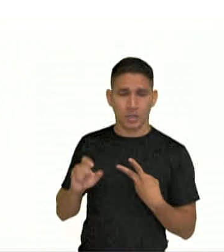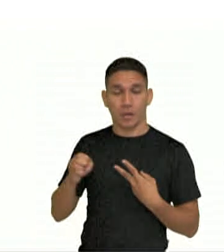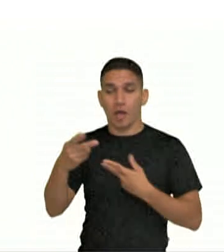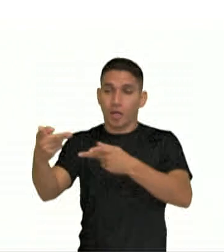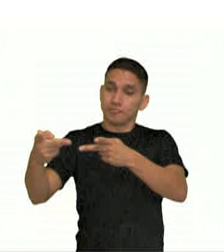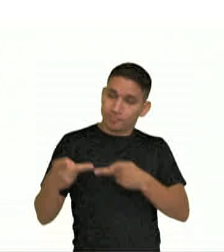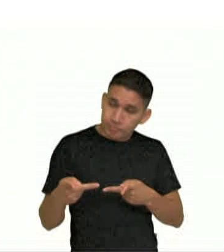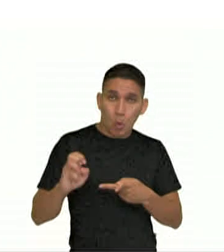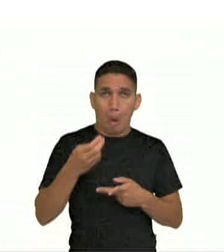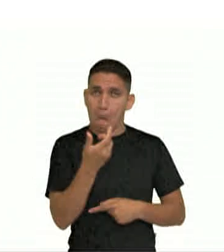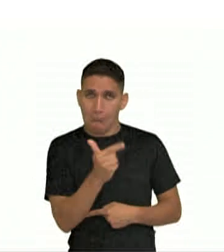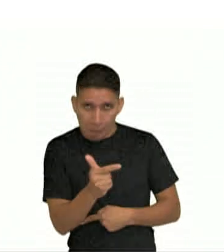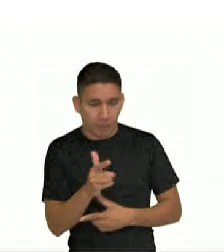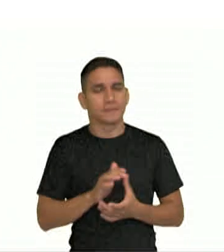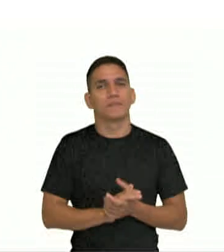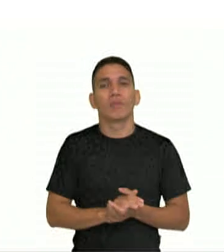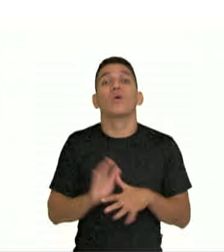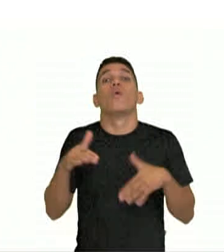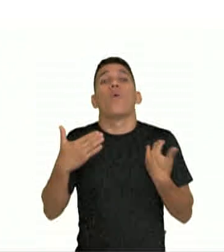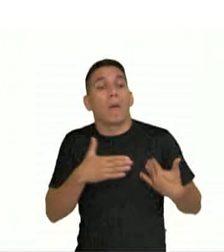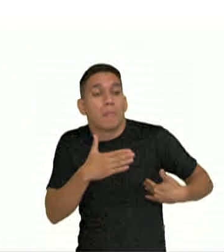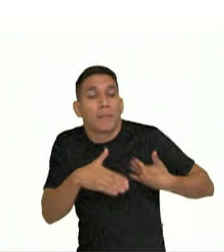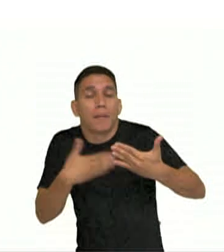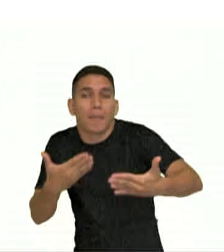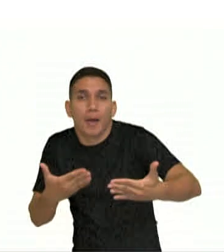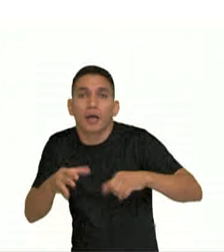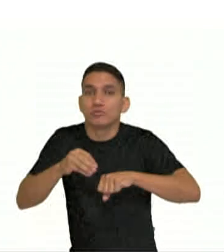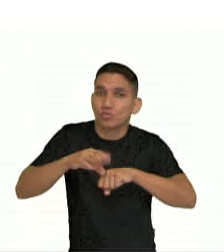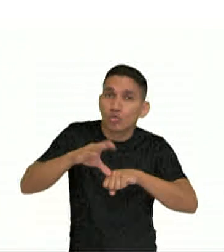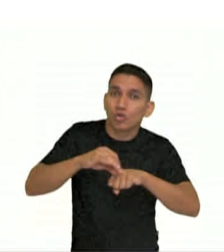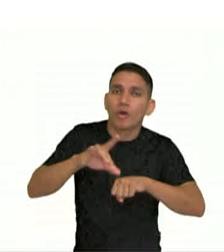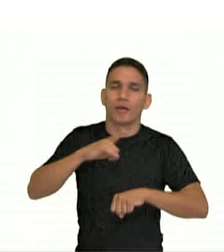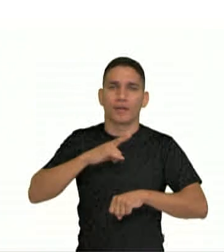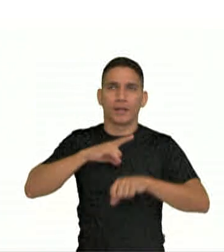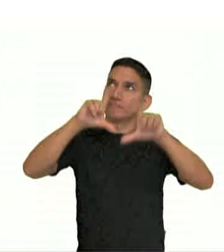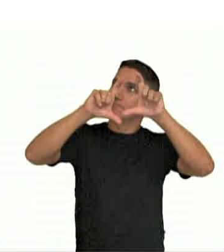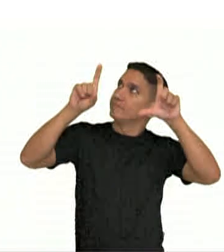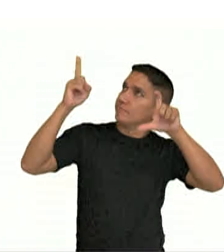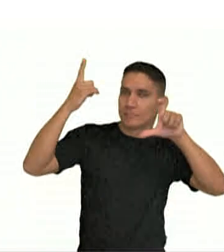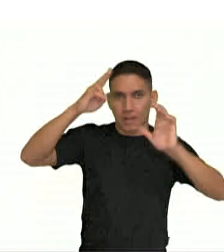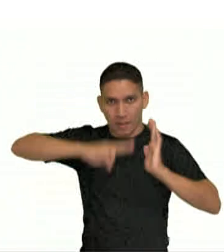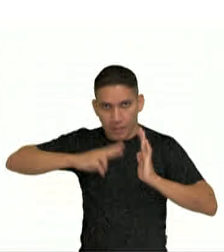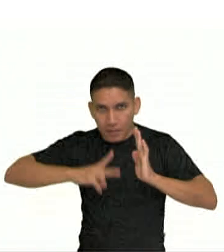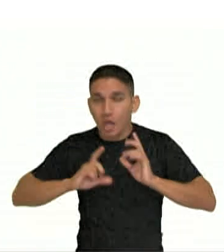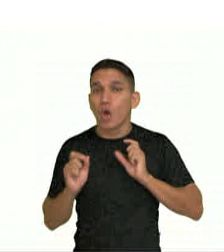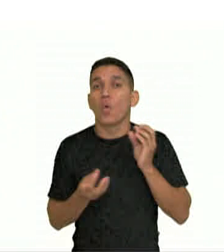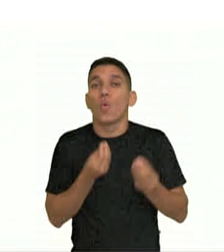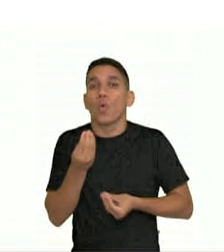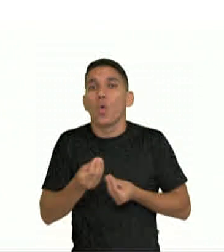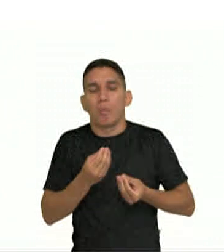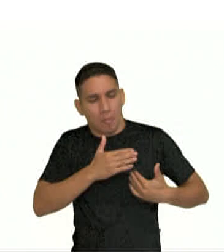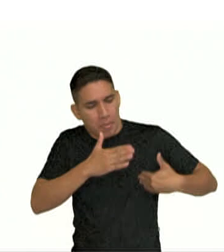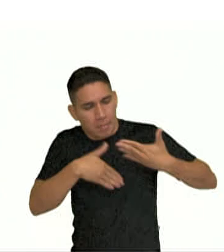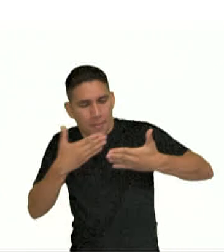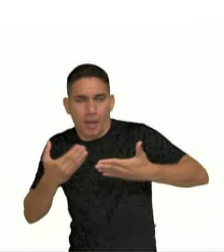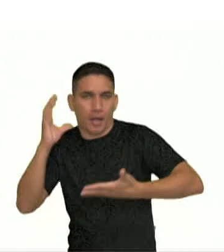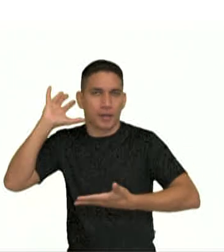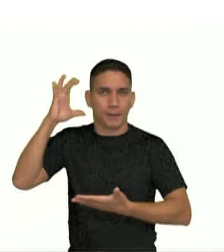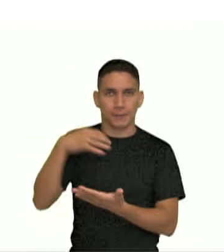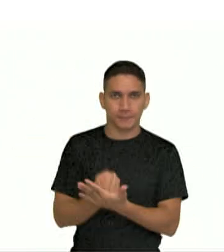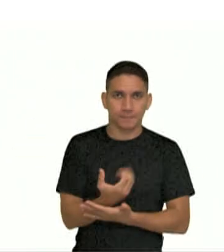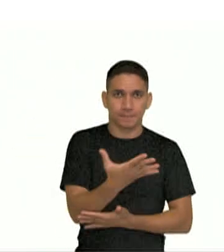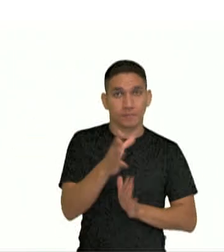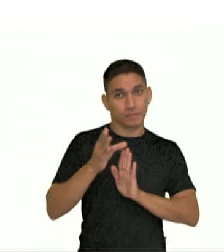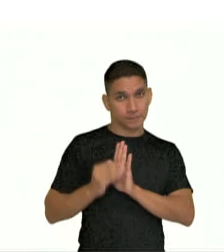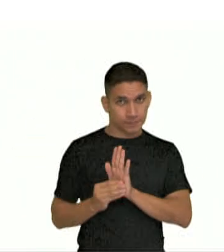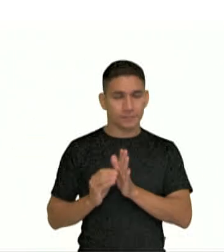convidados, qual a sequência sugerida, né, no tópico acima que a gente leu, para a elaboração do conteúdo do podcast?